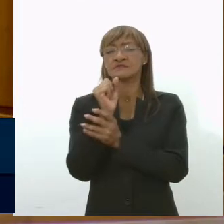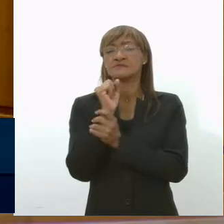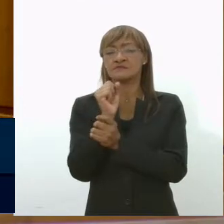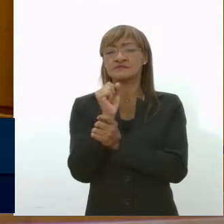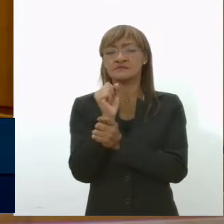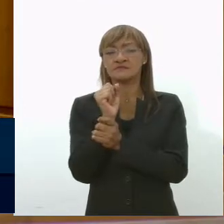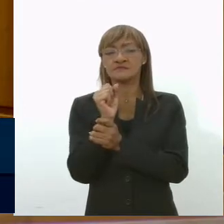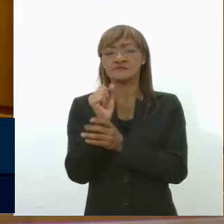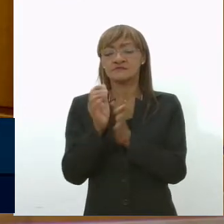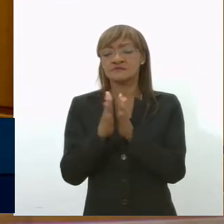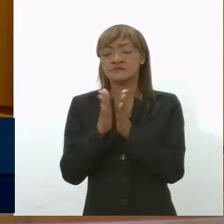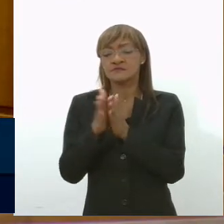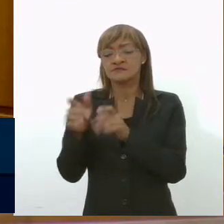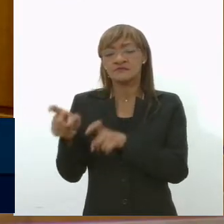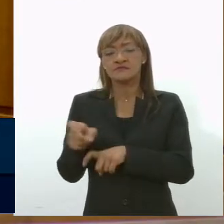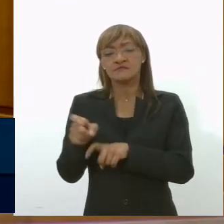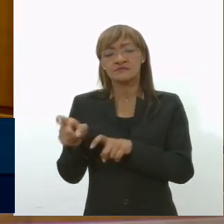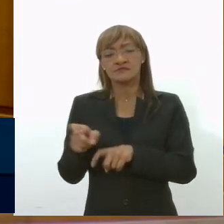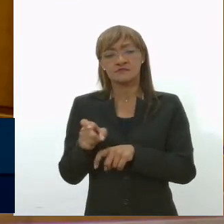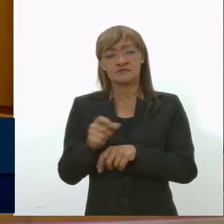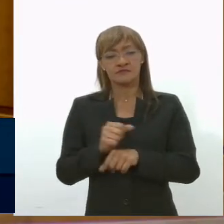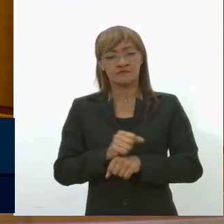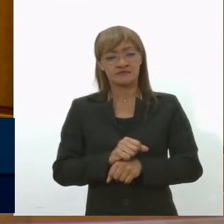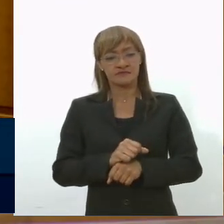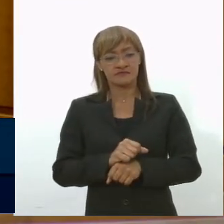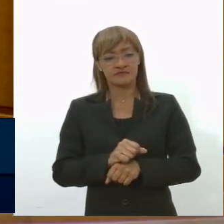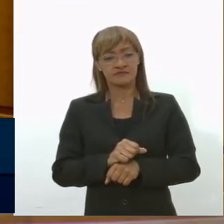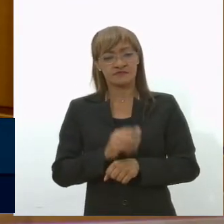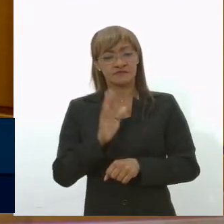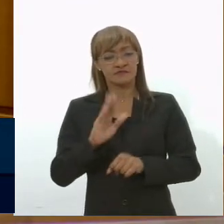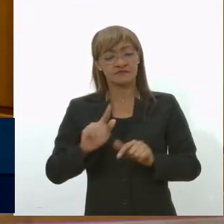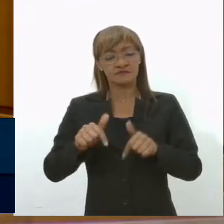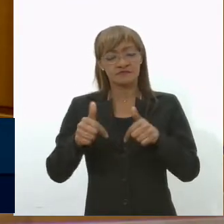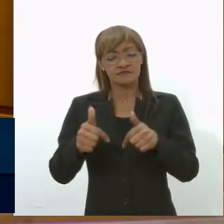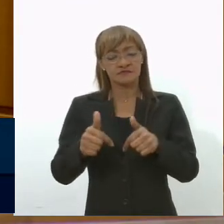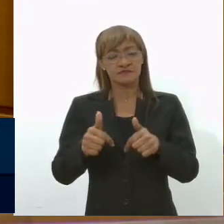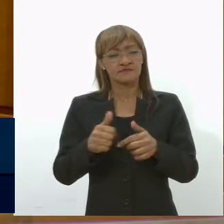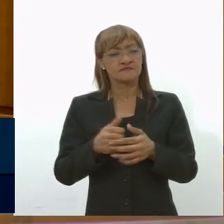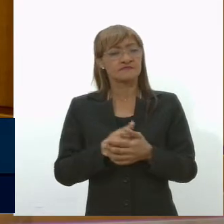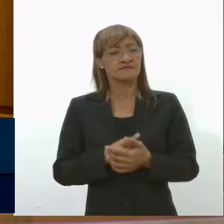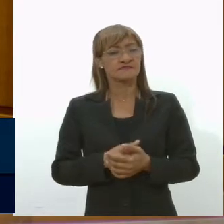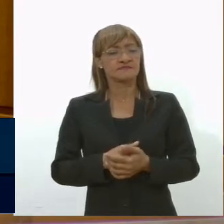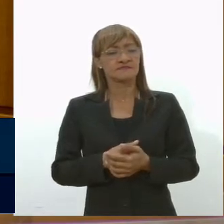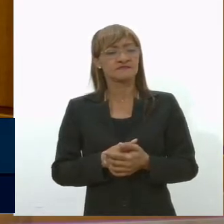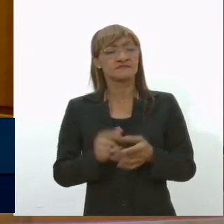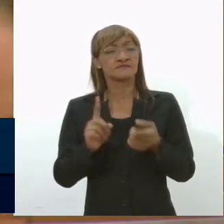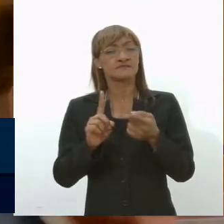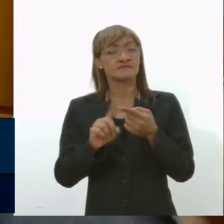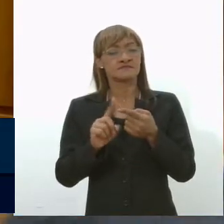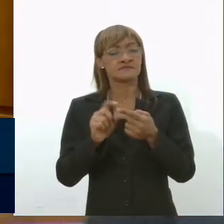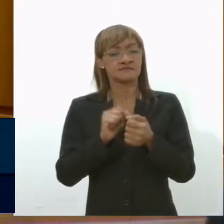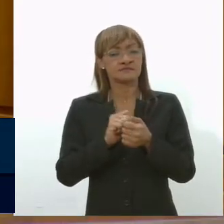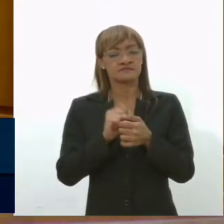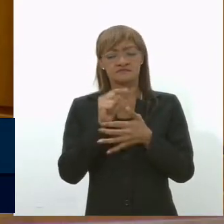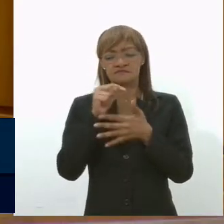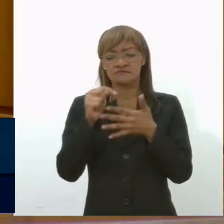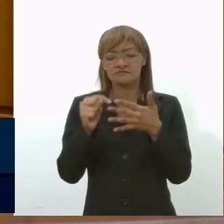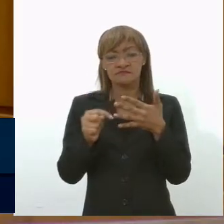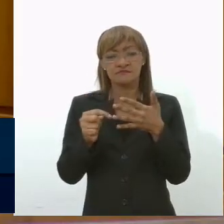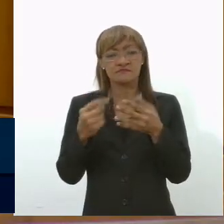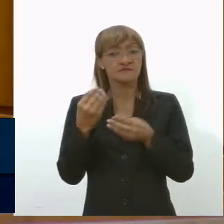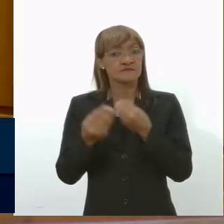às condições para enfrentar os desafios dessa produção. Isso passa também pela política de distribuição de sementes. Aliás,